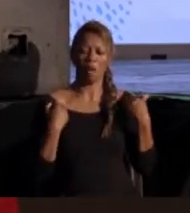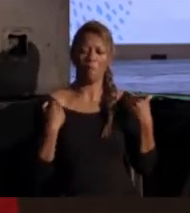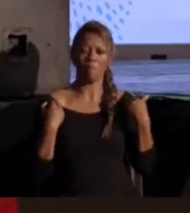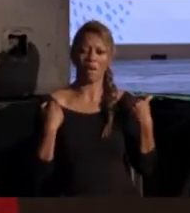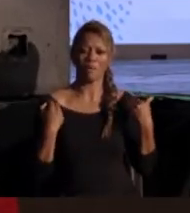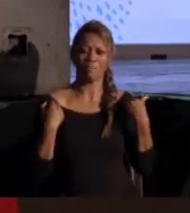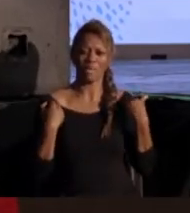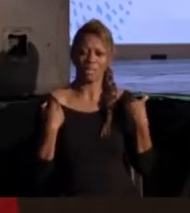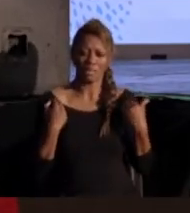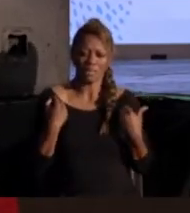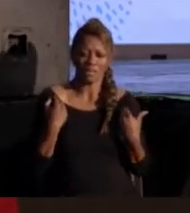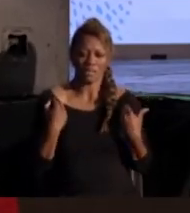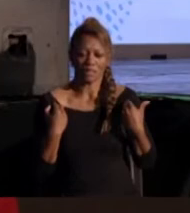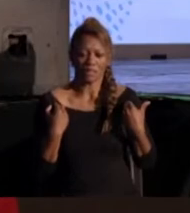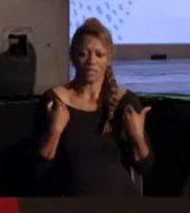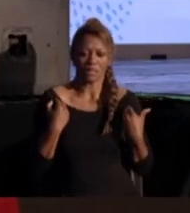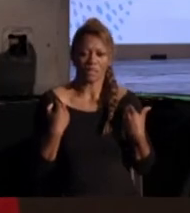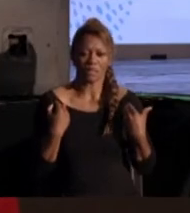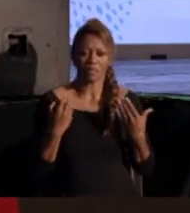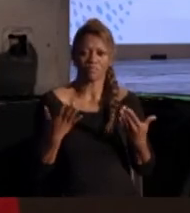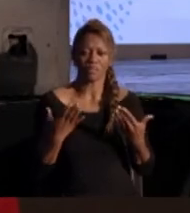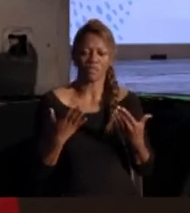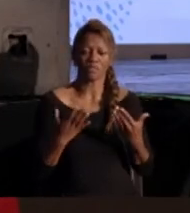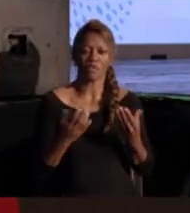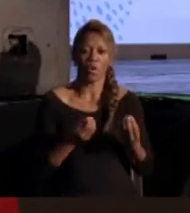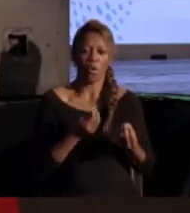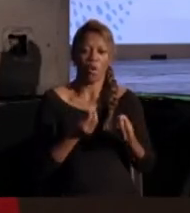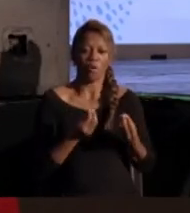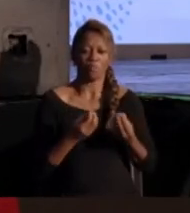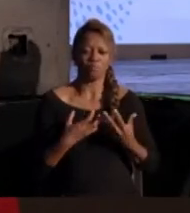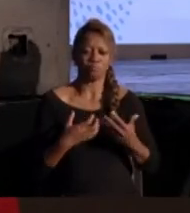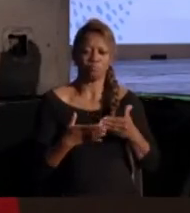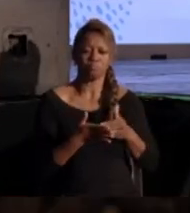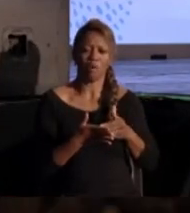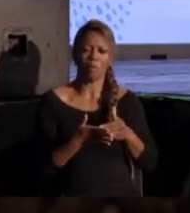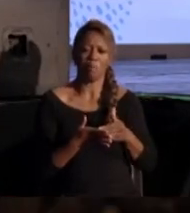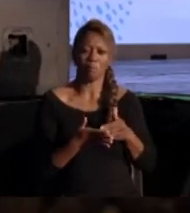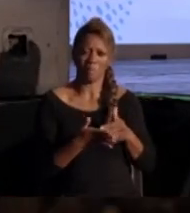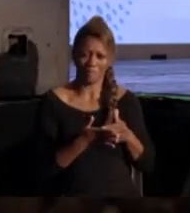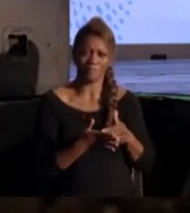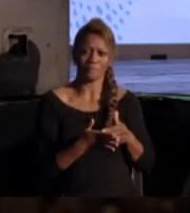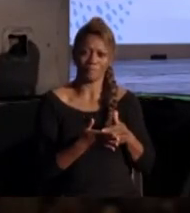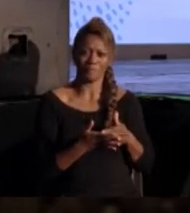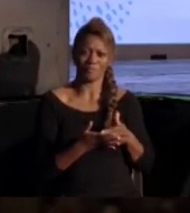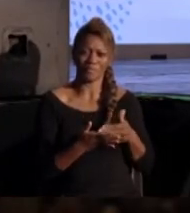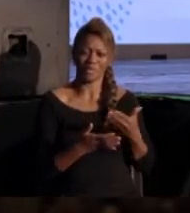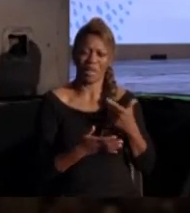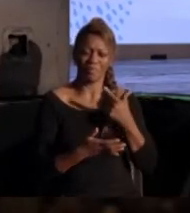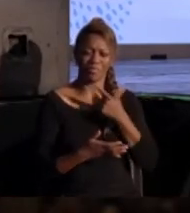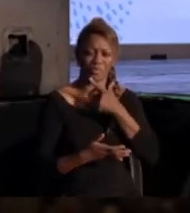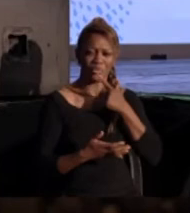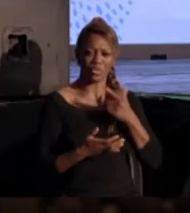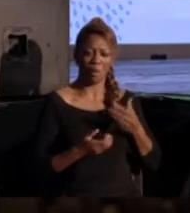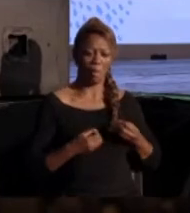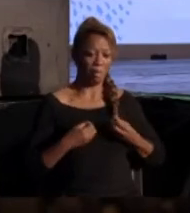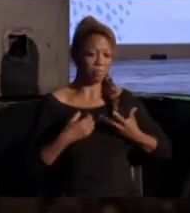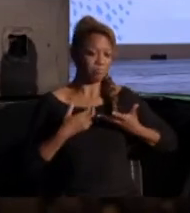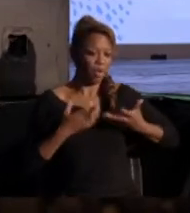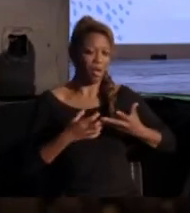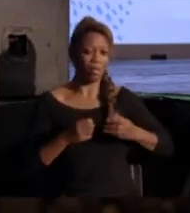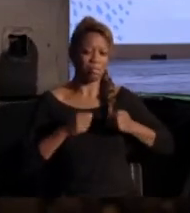trapézio, no ombro. Esse tensionamento tem a ver com uma energia que fica ali carregada. você não consegue despejar. Tem